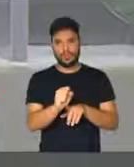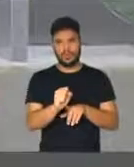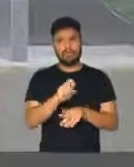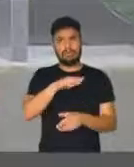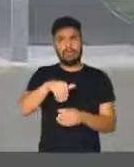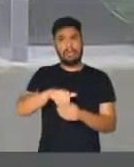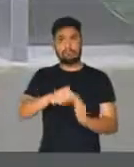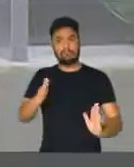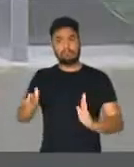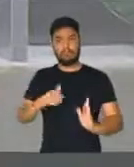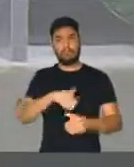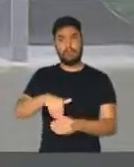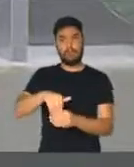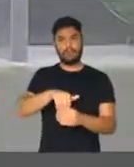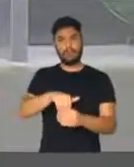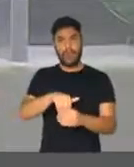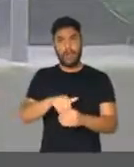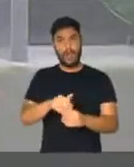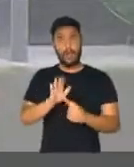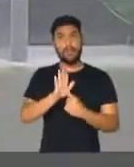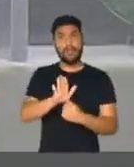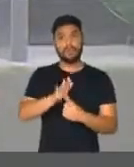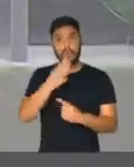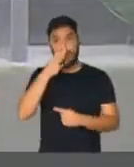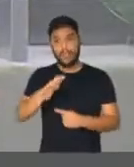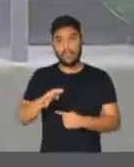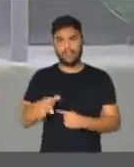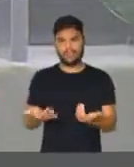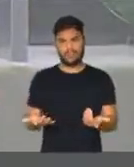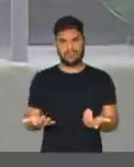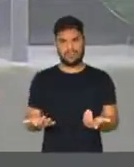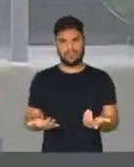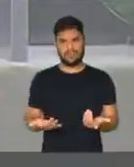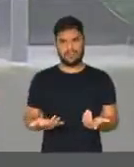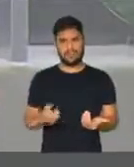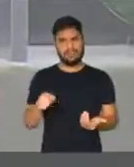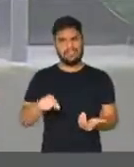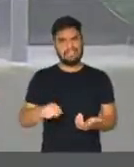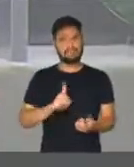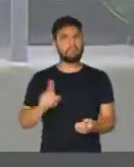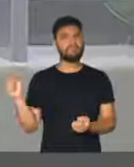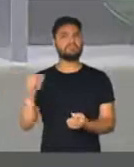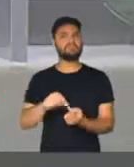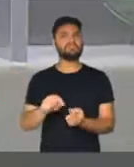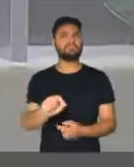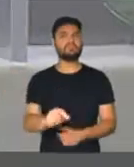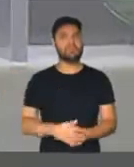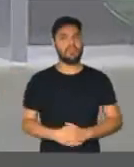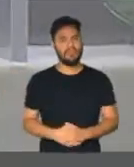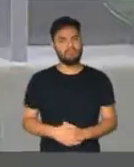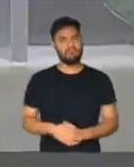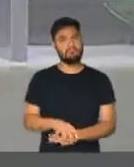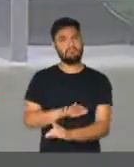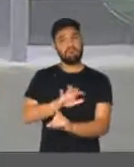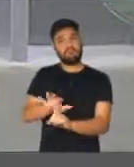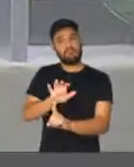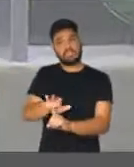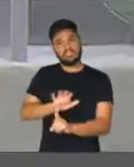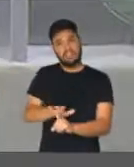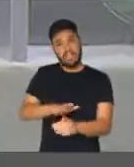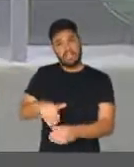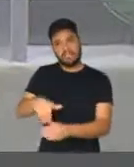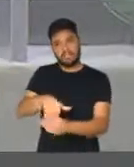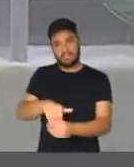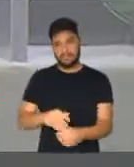processo eleitoral, apresentou essa denúncia. Com claro propósito, o deputado Patrus Ananias, que foi prefeito de